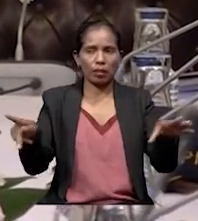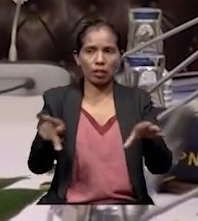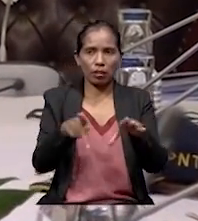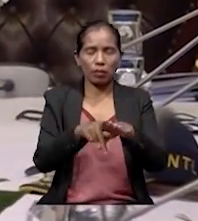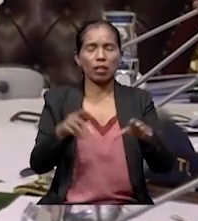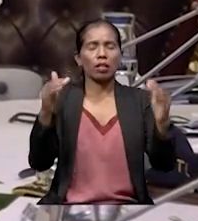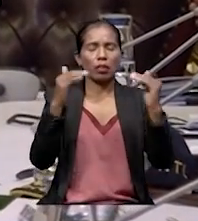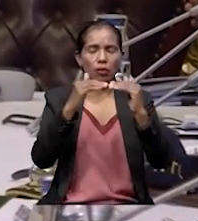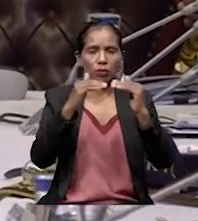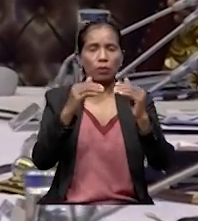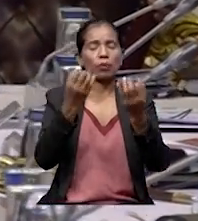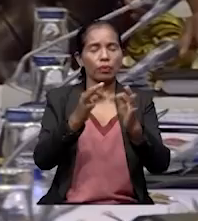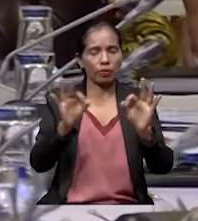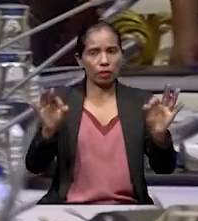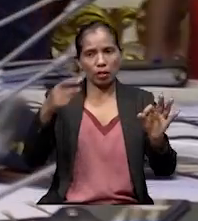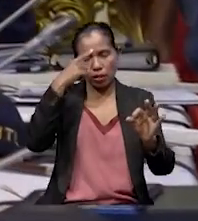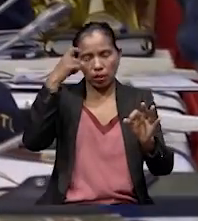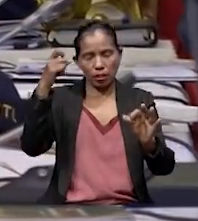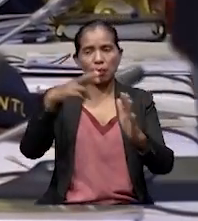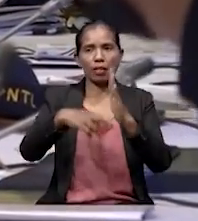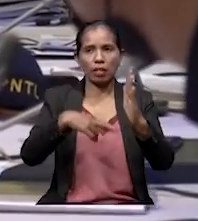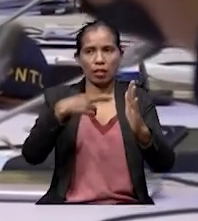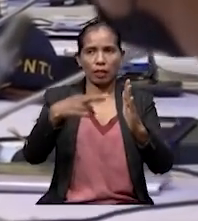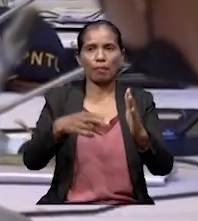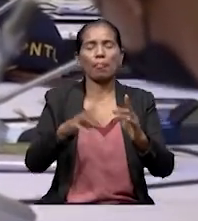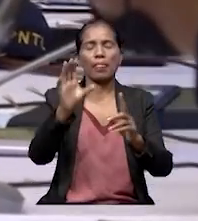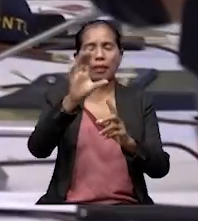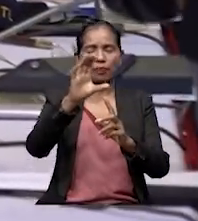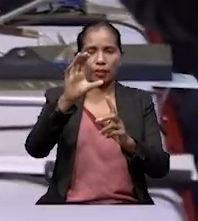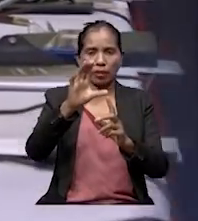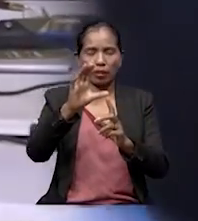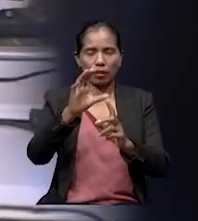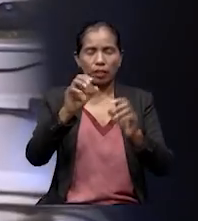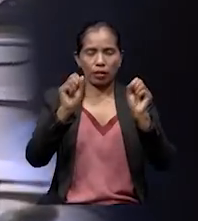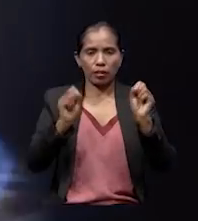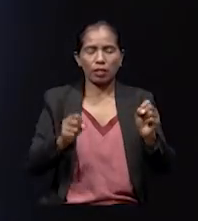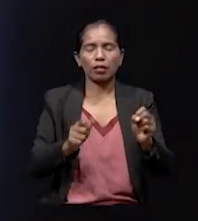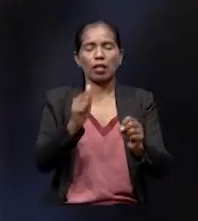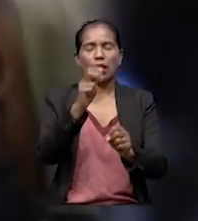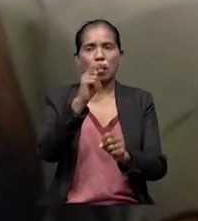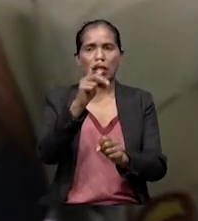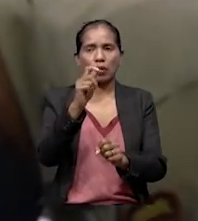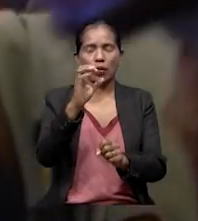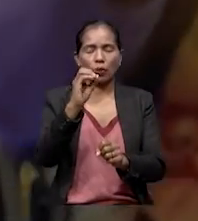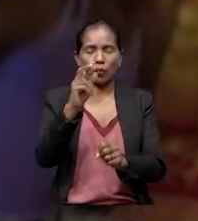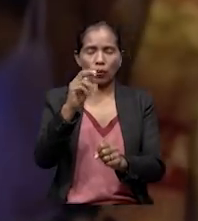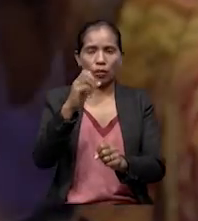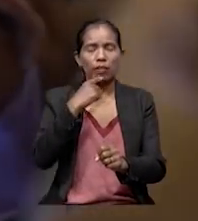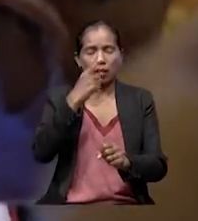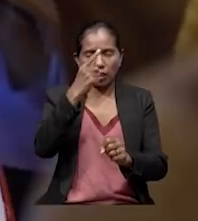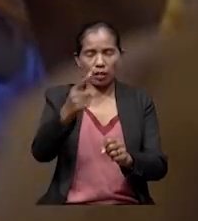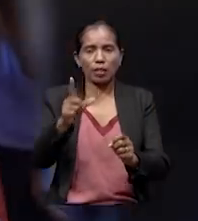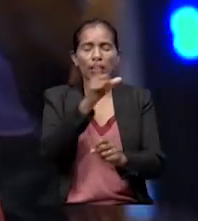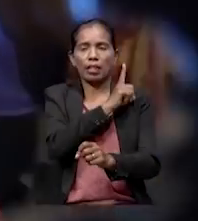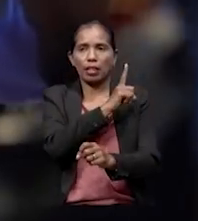a reunião do Roto Tamba Regra Macregula. Chefe Casa Militar Coronel Antônio Soares da Silva Mocalo Hateten,